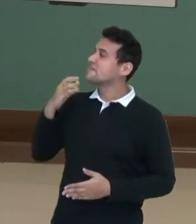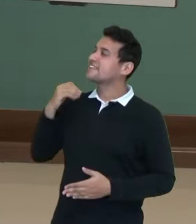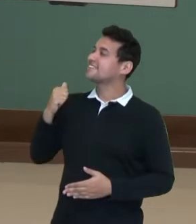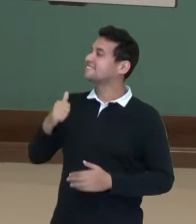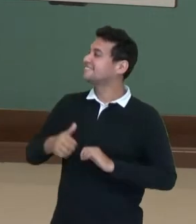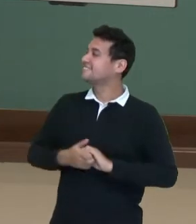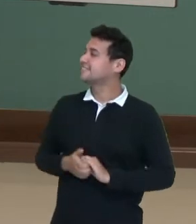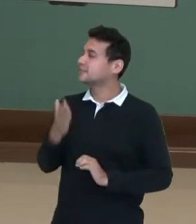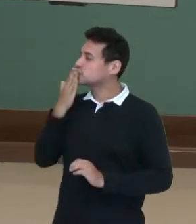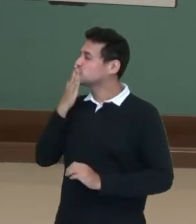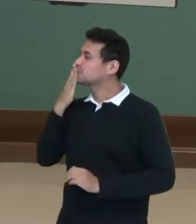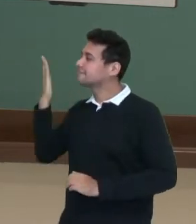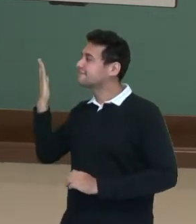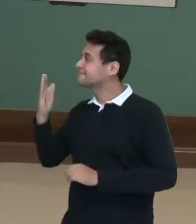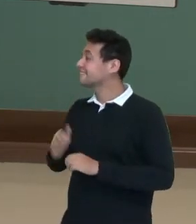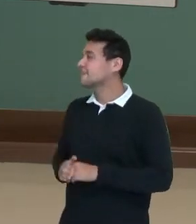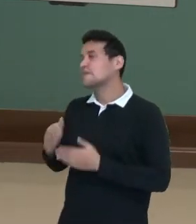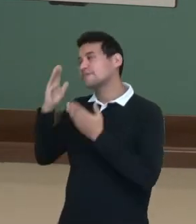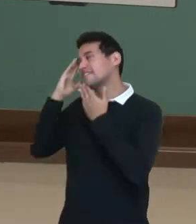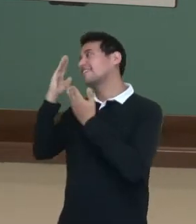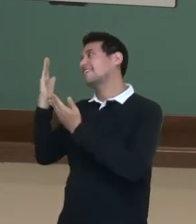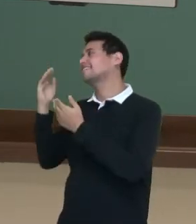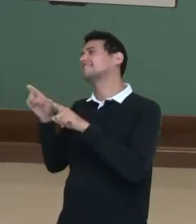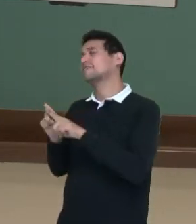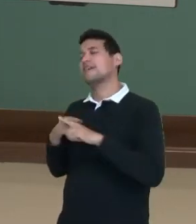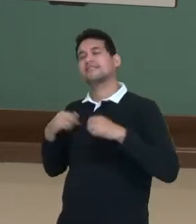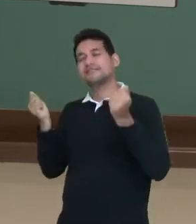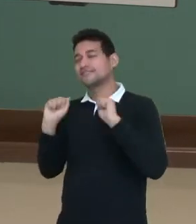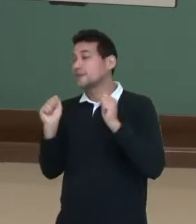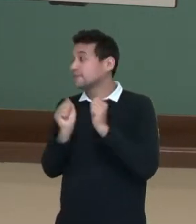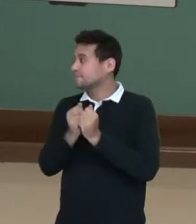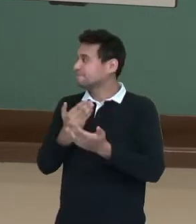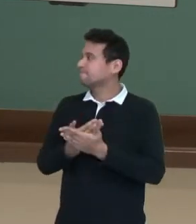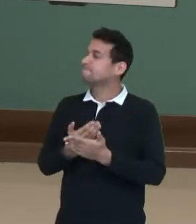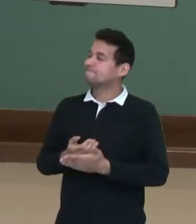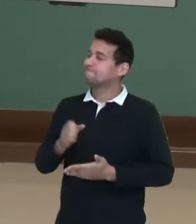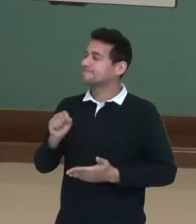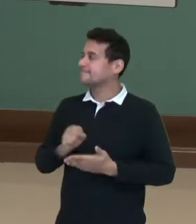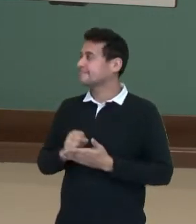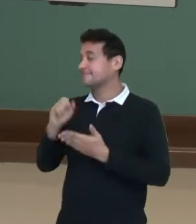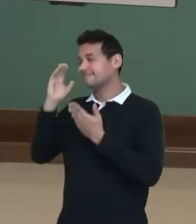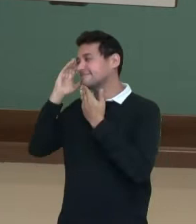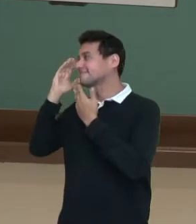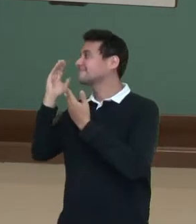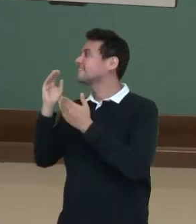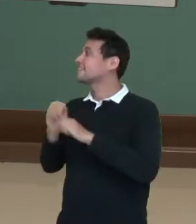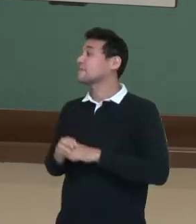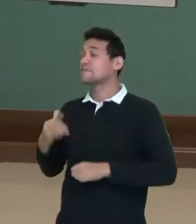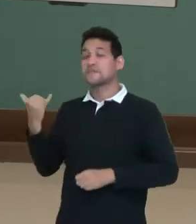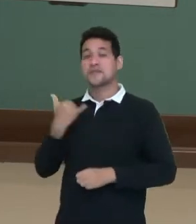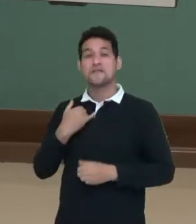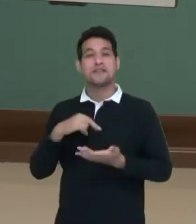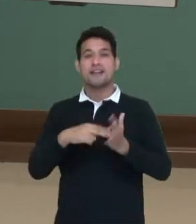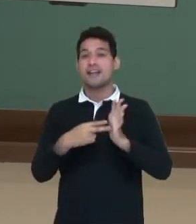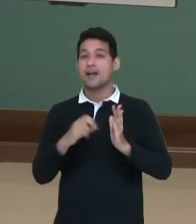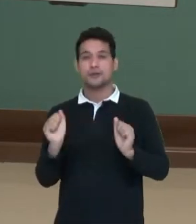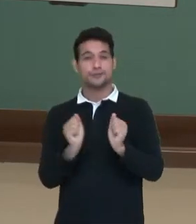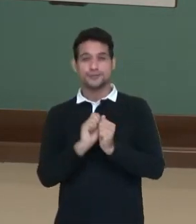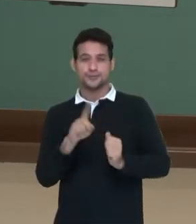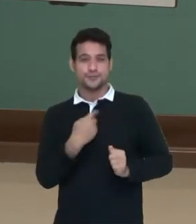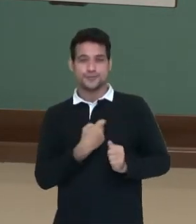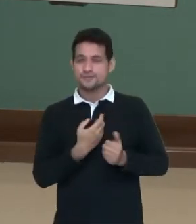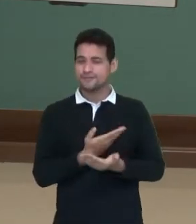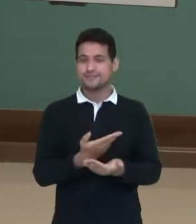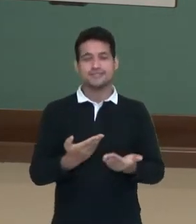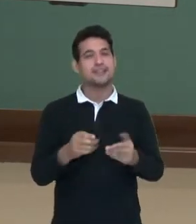Querido, bem-vindo! Que bom tê-lo aqui conosco, viu? A nossa aula fica mais rica e significativa com a tua